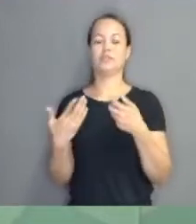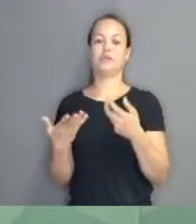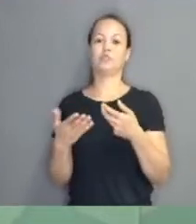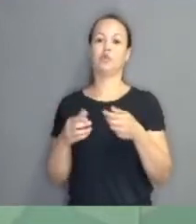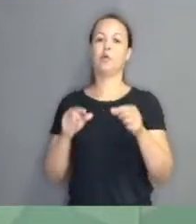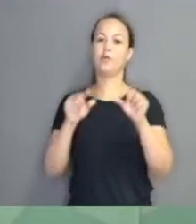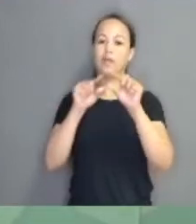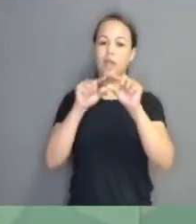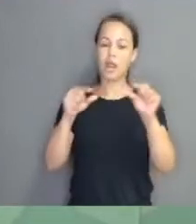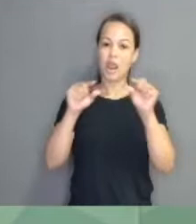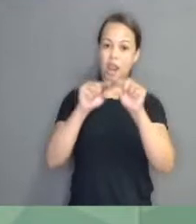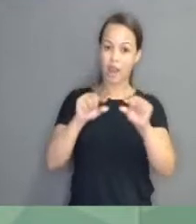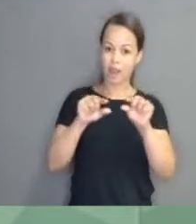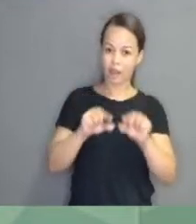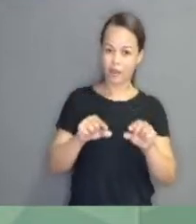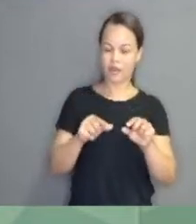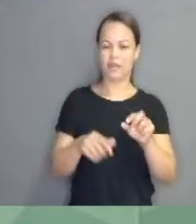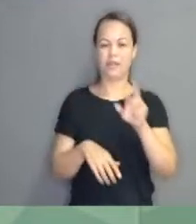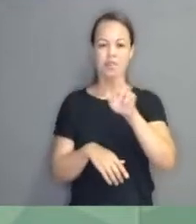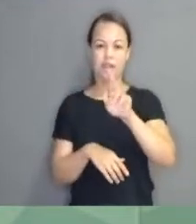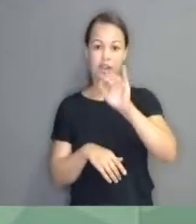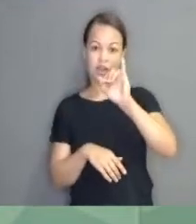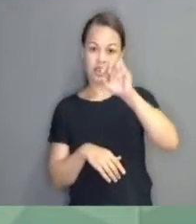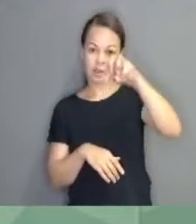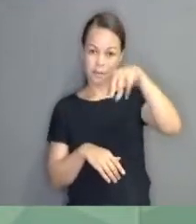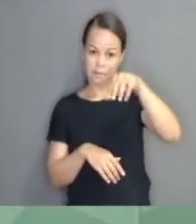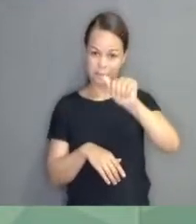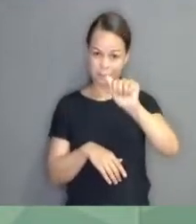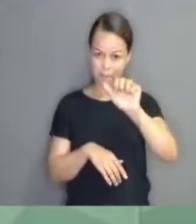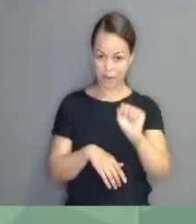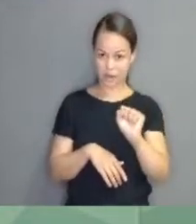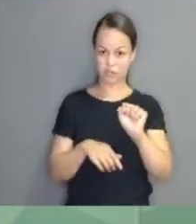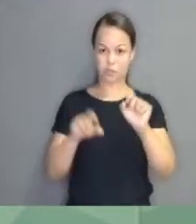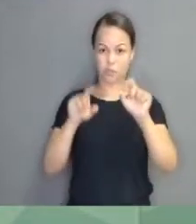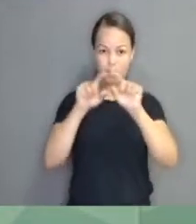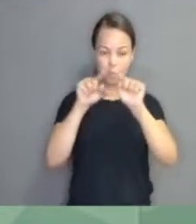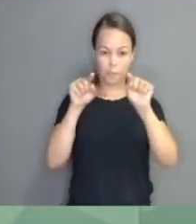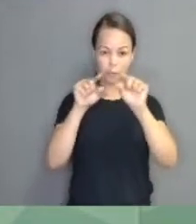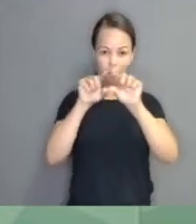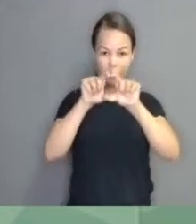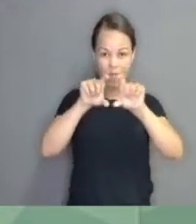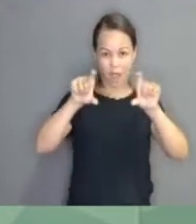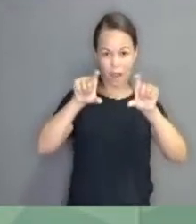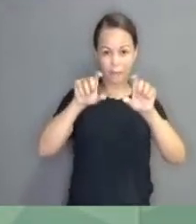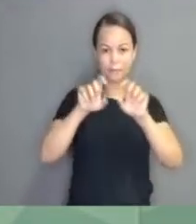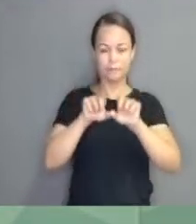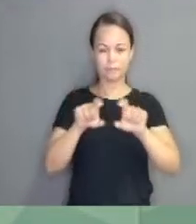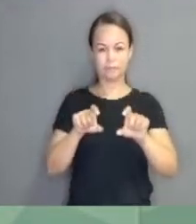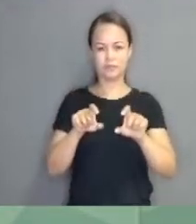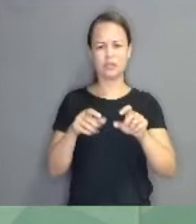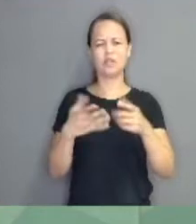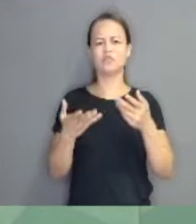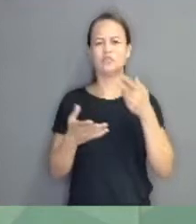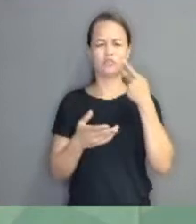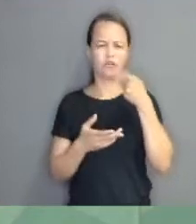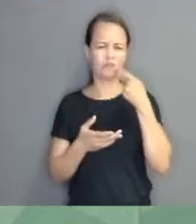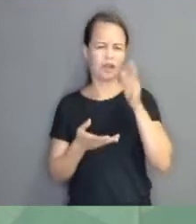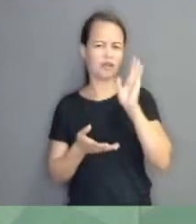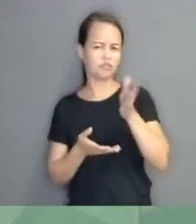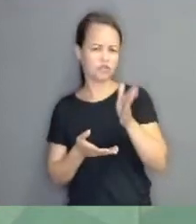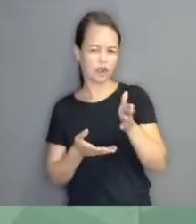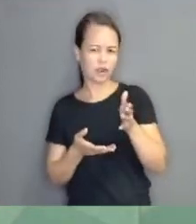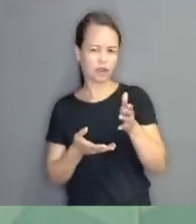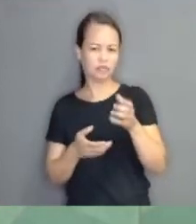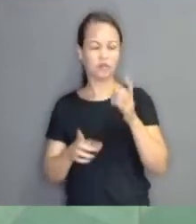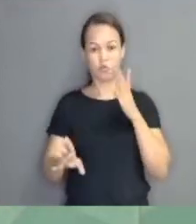ouviram falar sobre rima não há então nós vamos conversar um pouquinho vocês vão descobrir o que são as